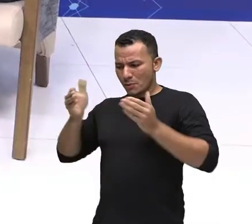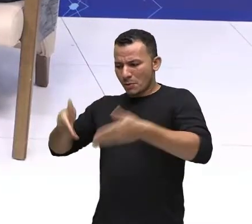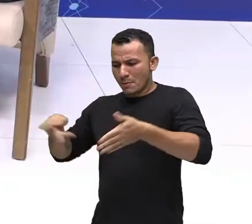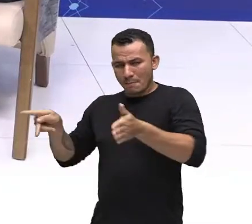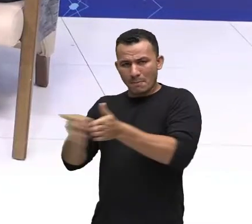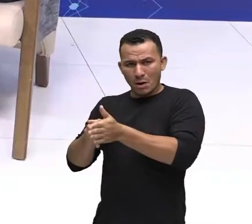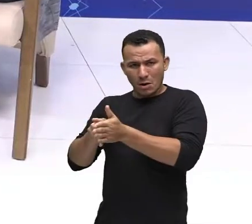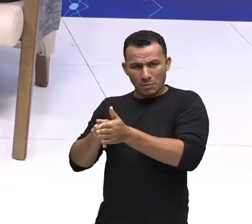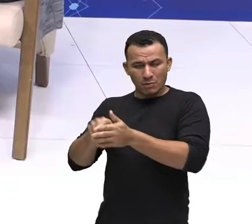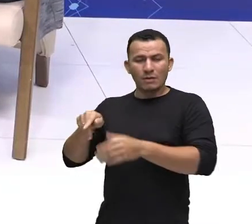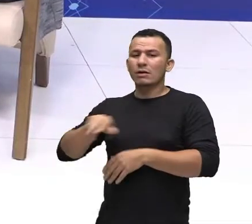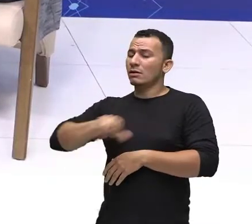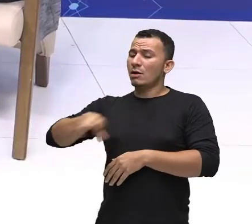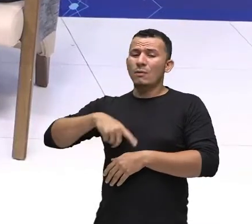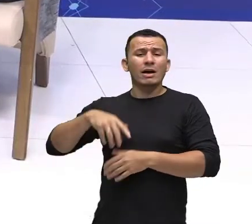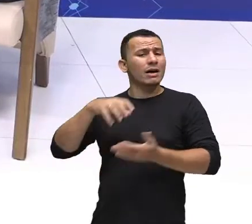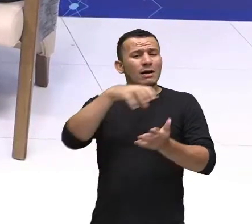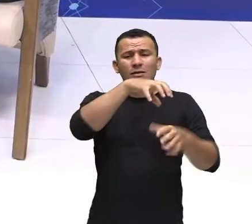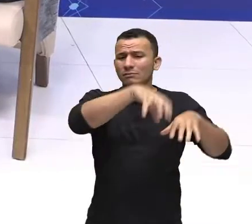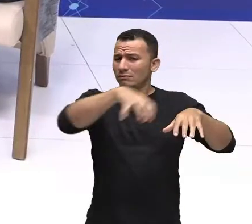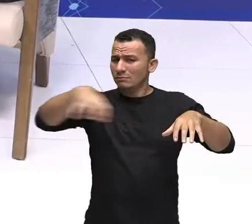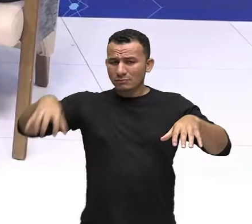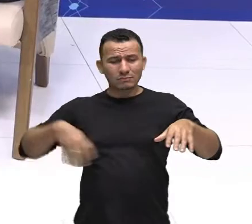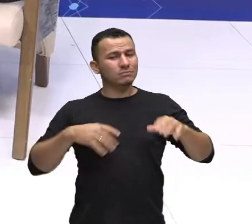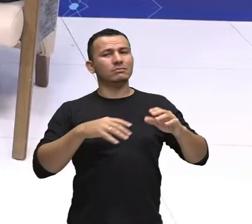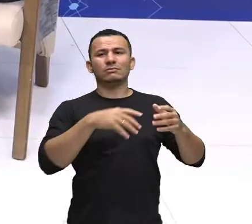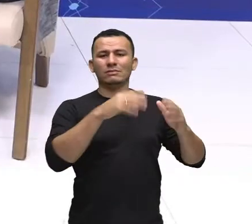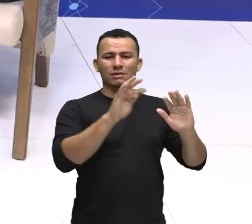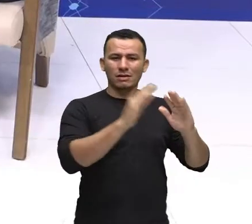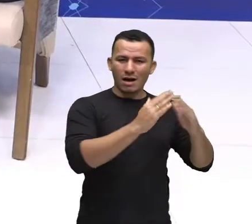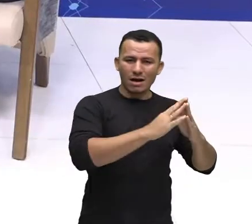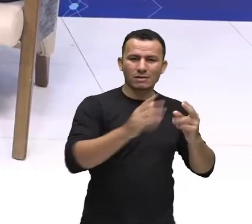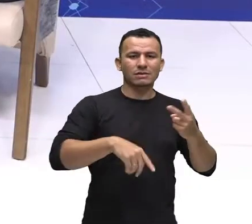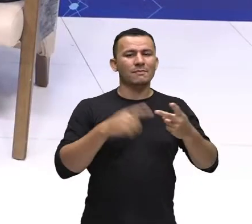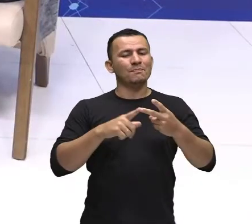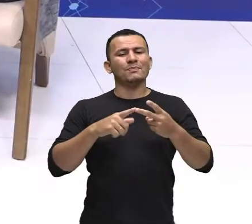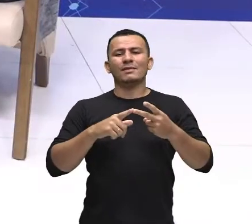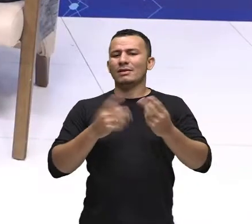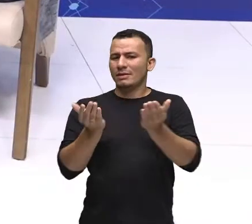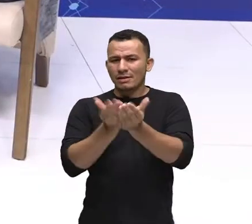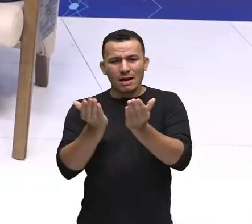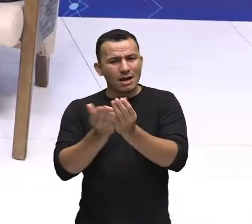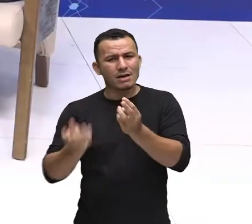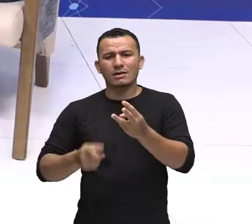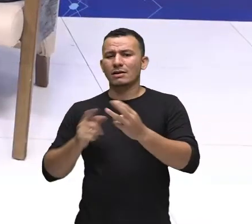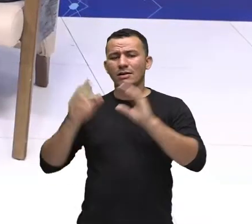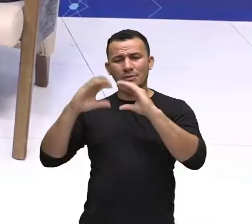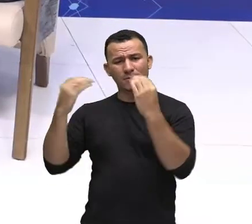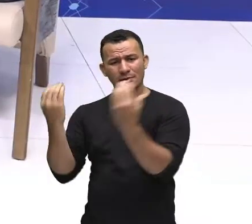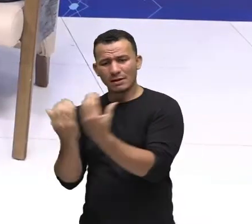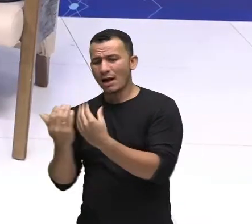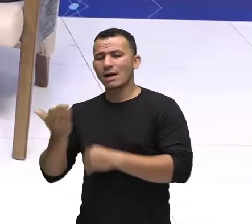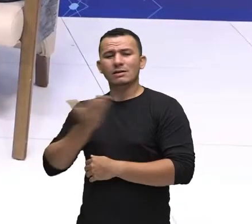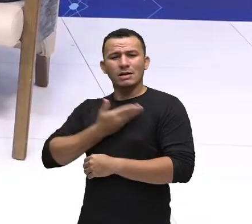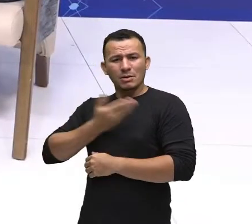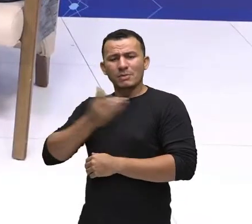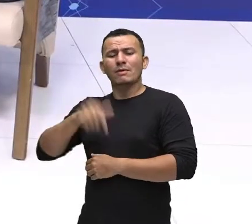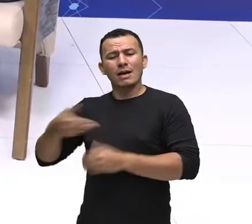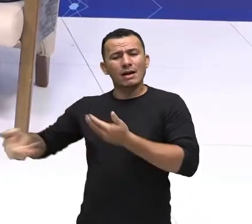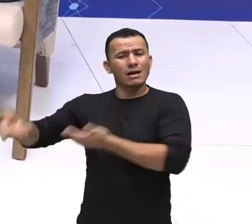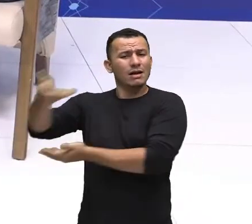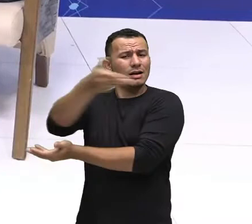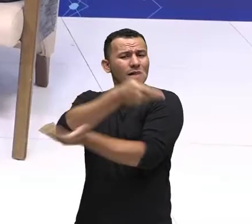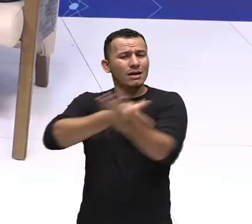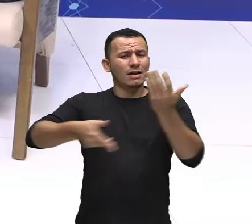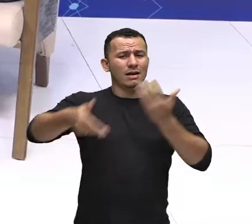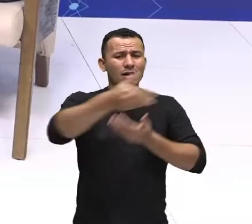de casa, é da igreja, é da comunidade, dos amigos, são coisas que a gente vai transformando e fortalecendo. Então